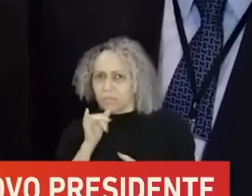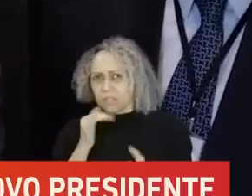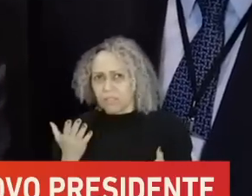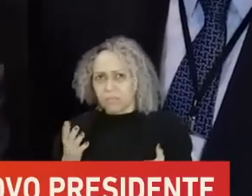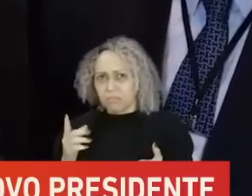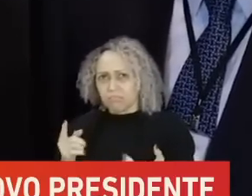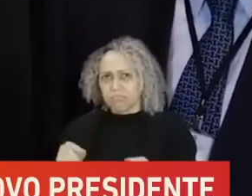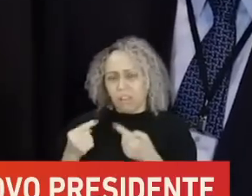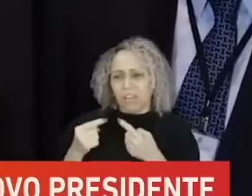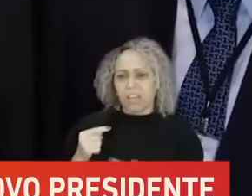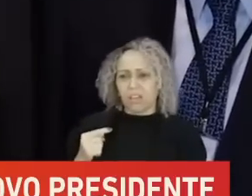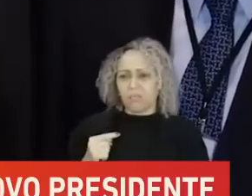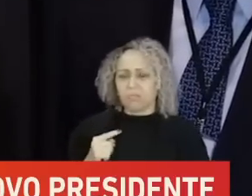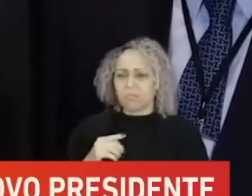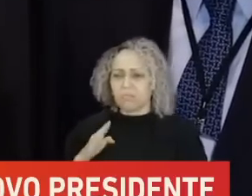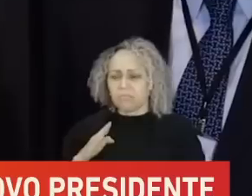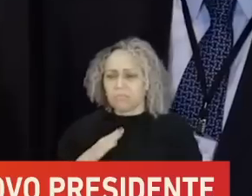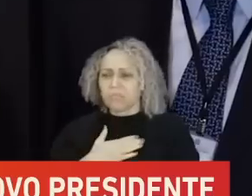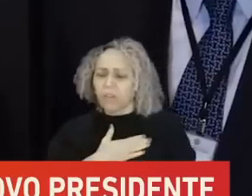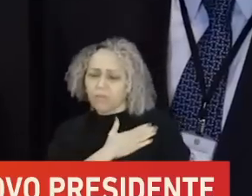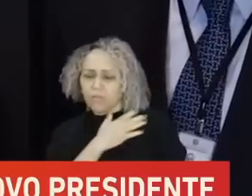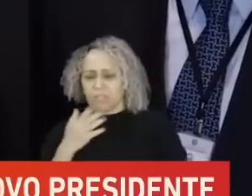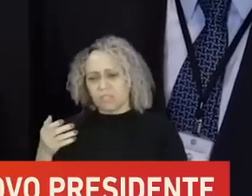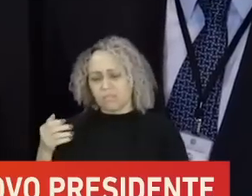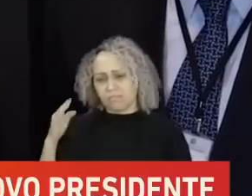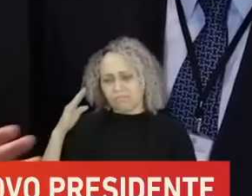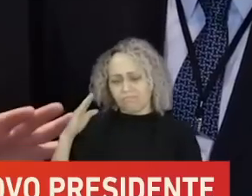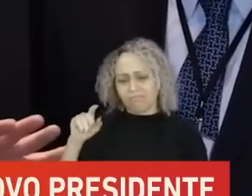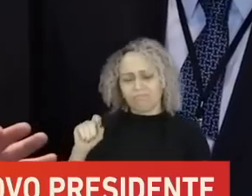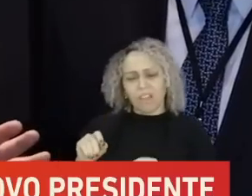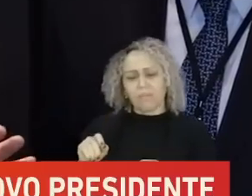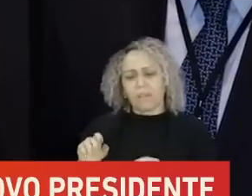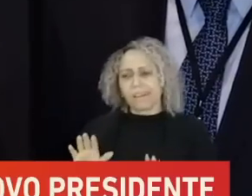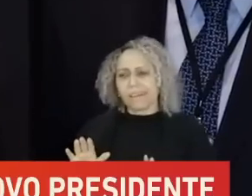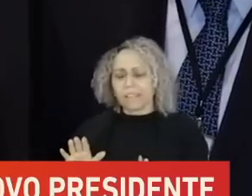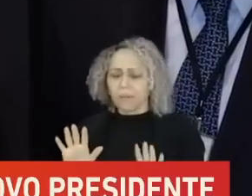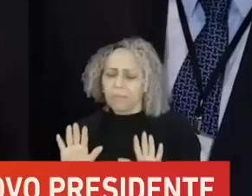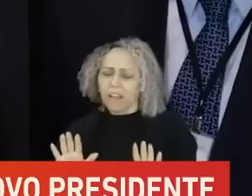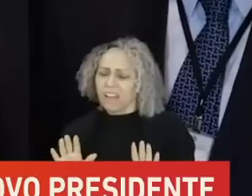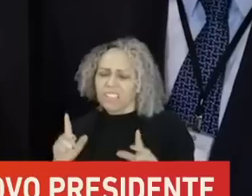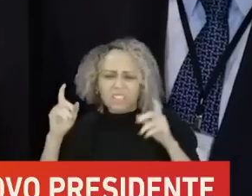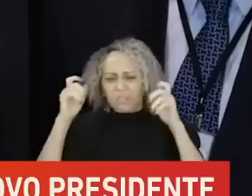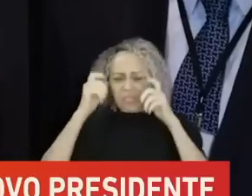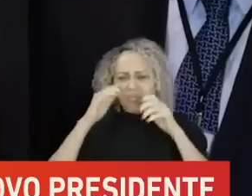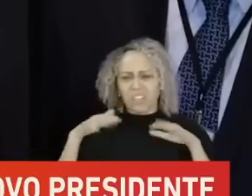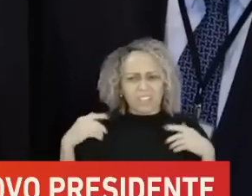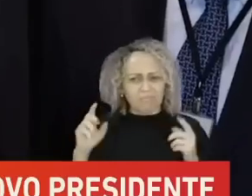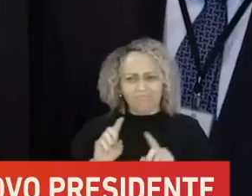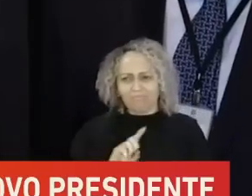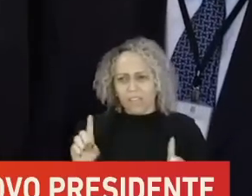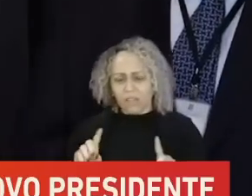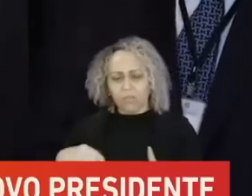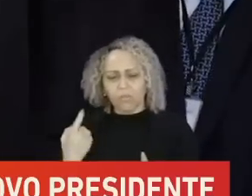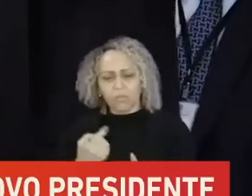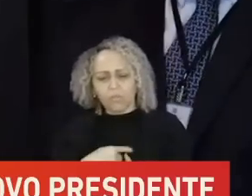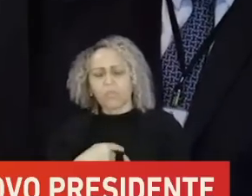assumisse o BNDES? Exatamente. Por quê? Porque a gente vê que, no fim das contas, a falsa polarização